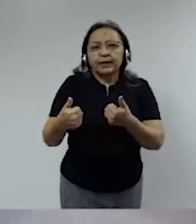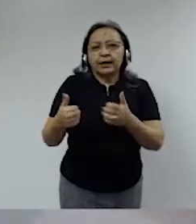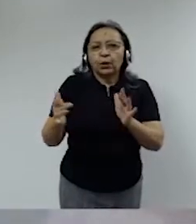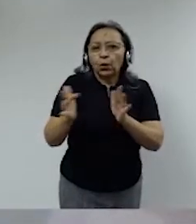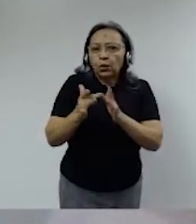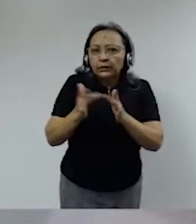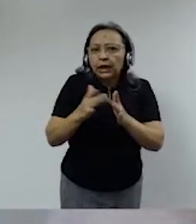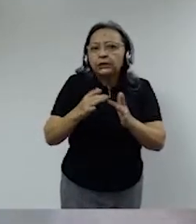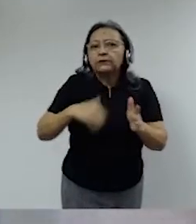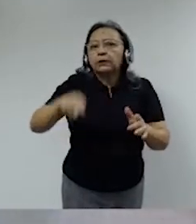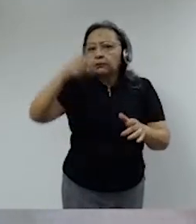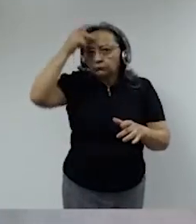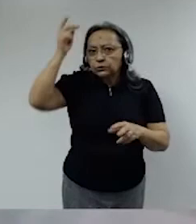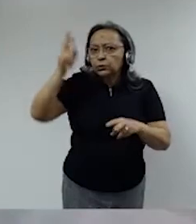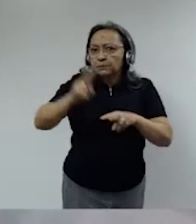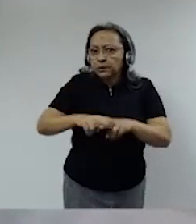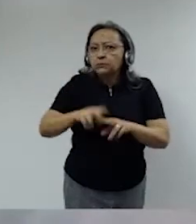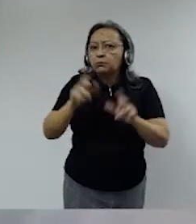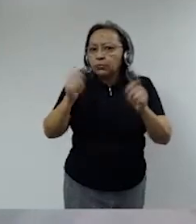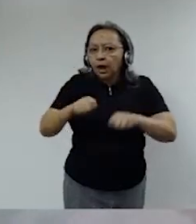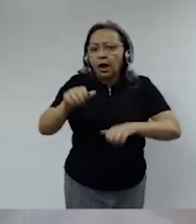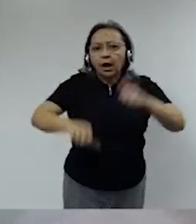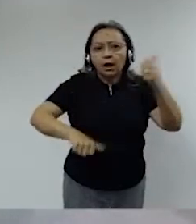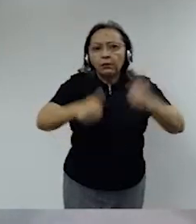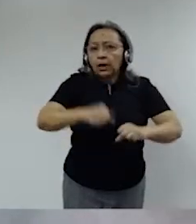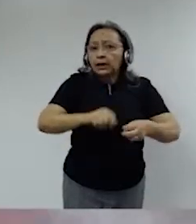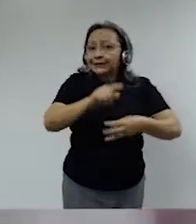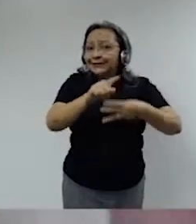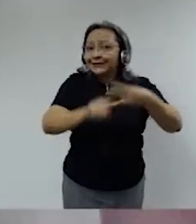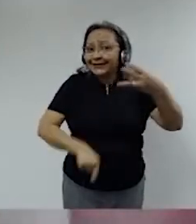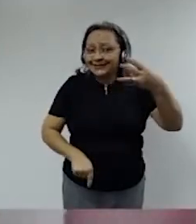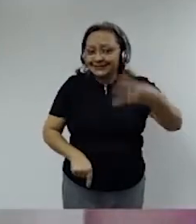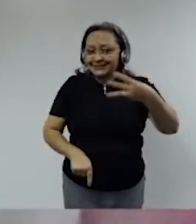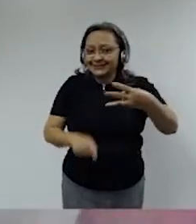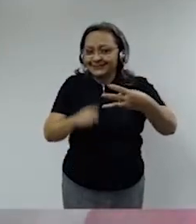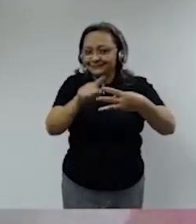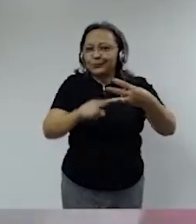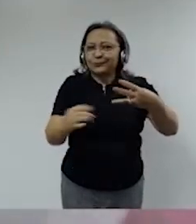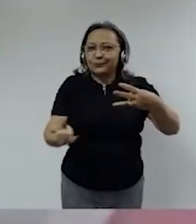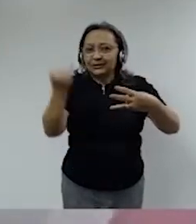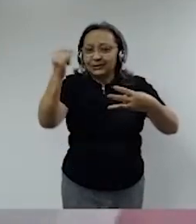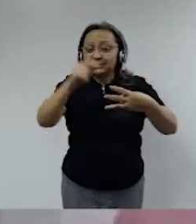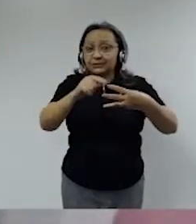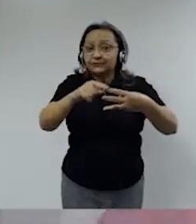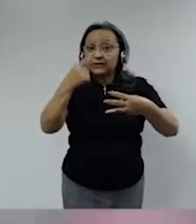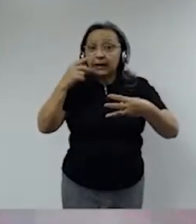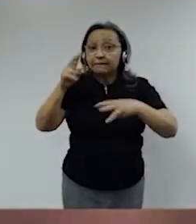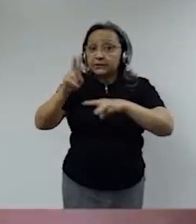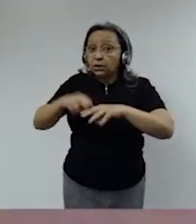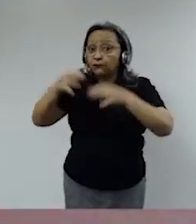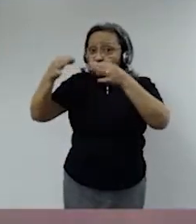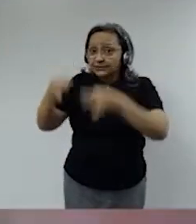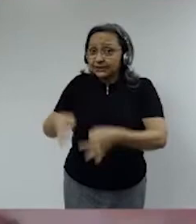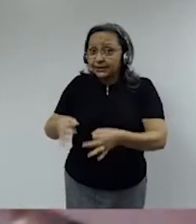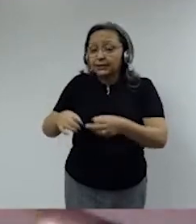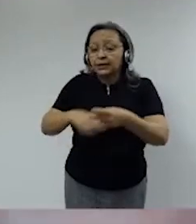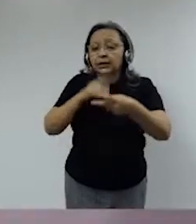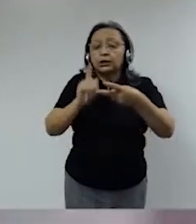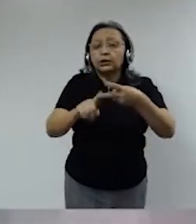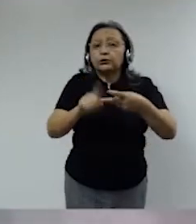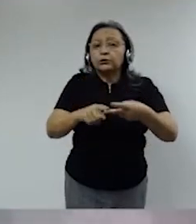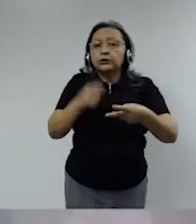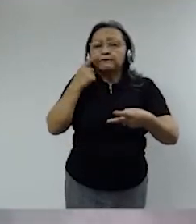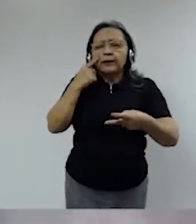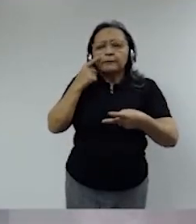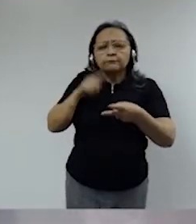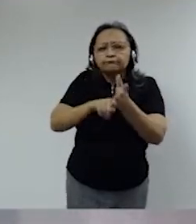ele vai poder avaliar, não é? 3 questões importantes: a legalidade e a necessidade da prisão, não é? 2, ele vai